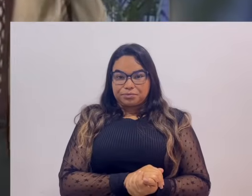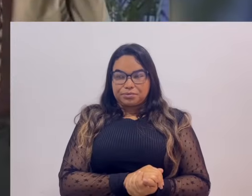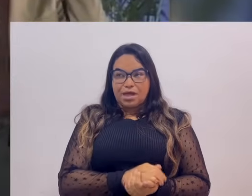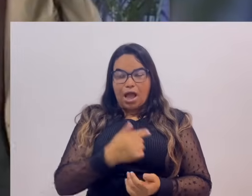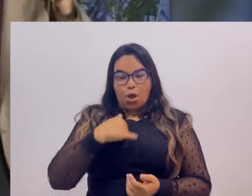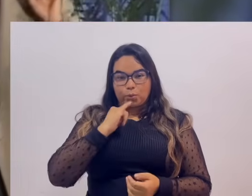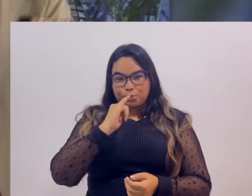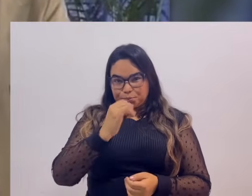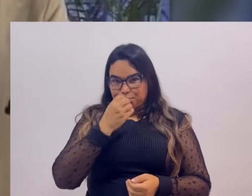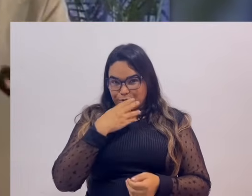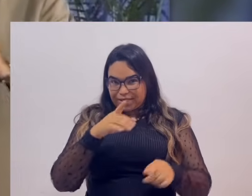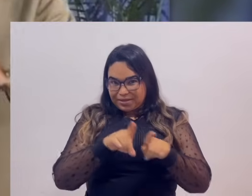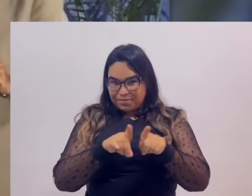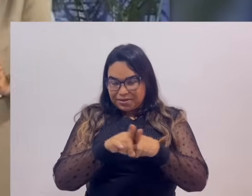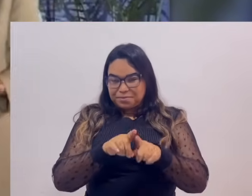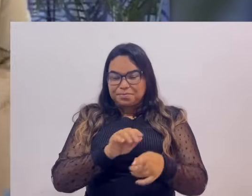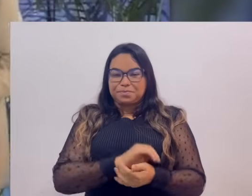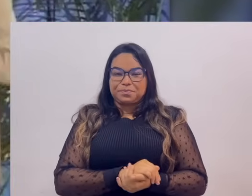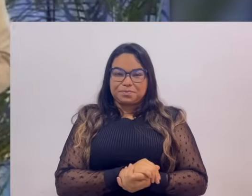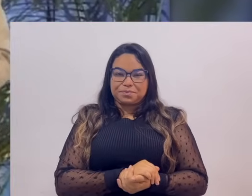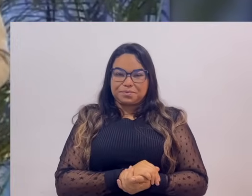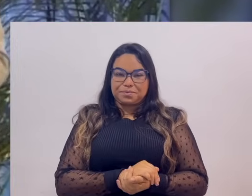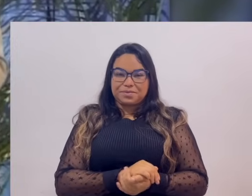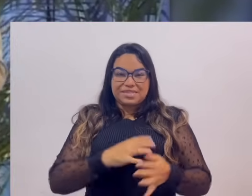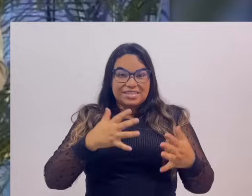agora no céu um dia